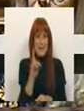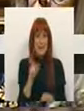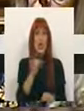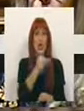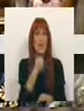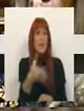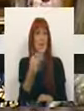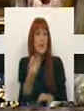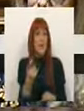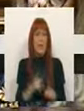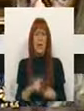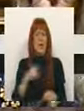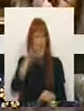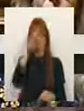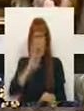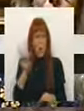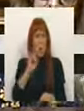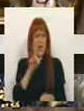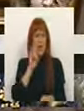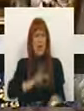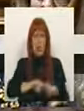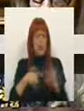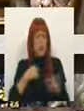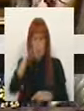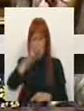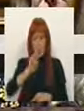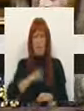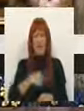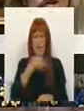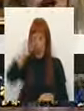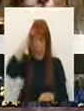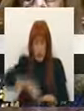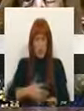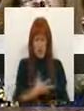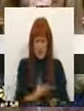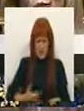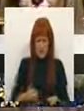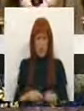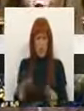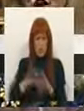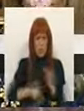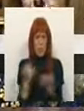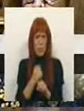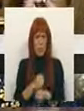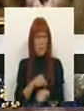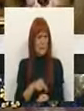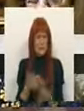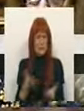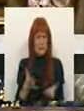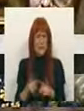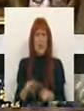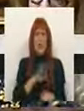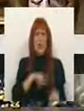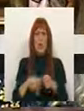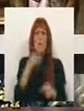e 2017. E não me recordo, senhoras e senhores deputados, de se ter falado aqui de desemprego e precariedade por isso. O senhor